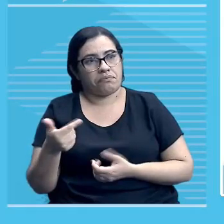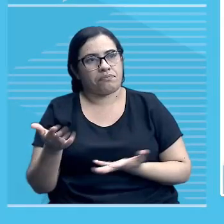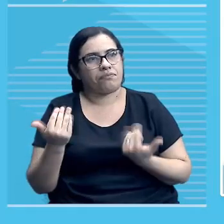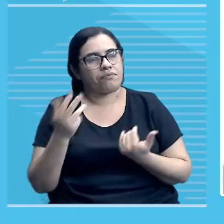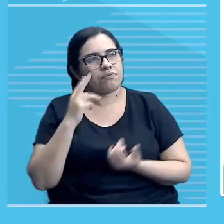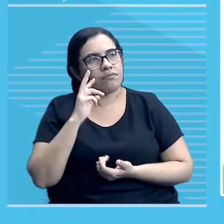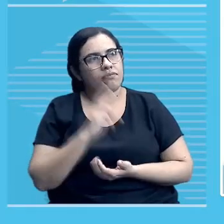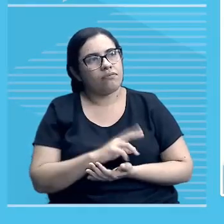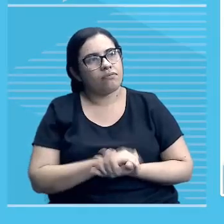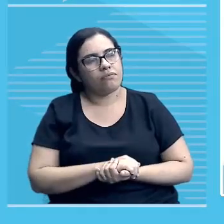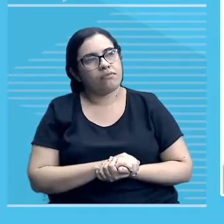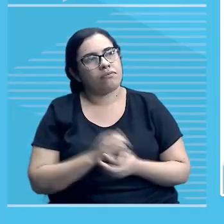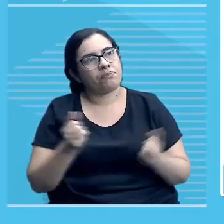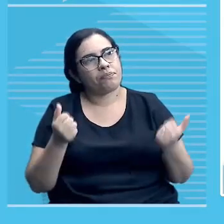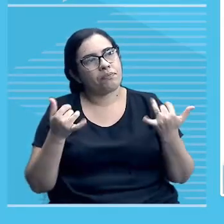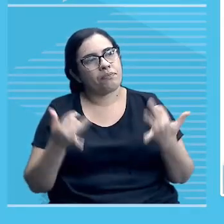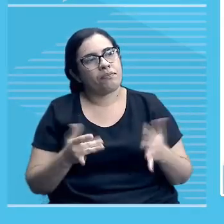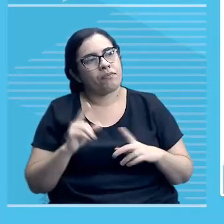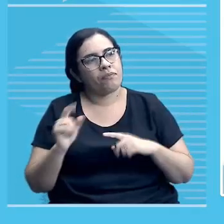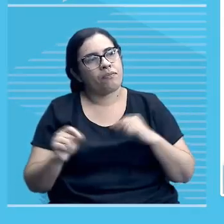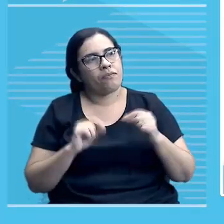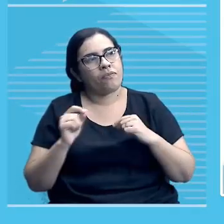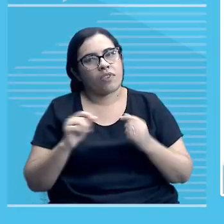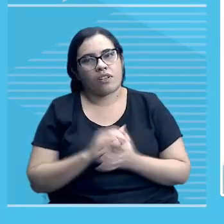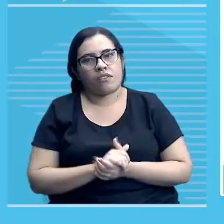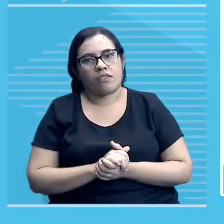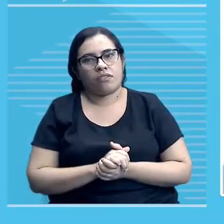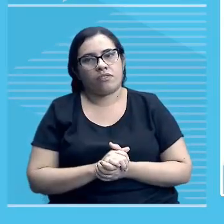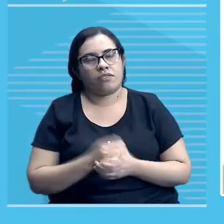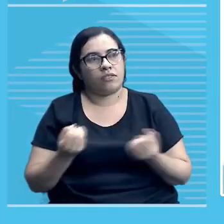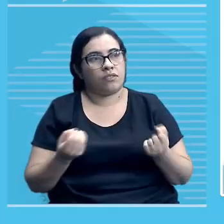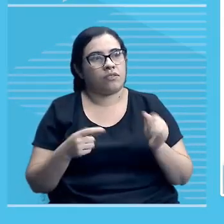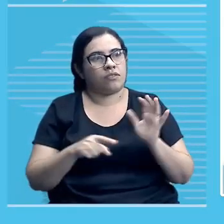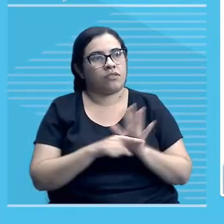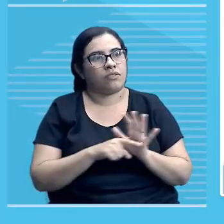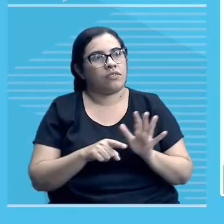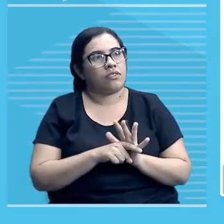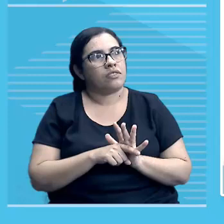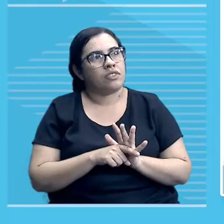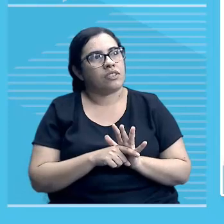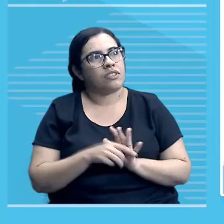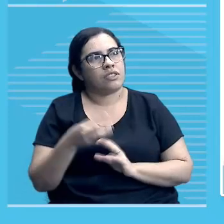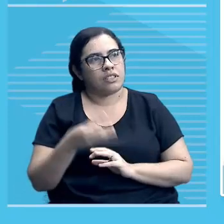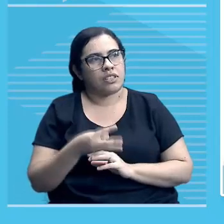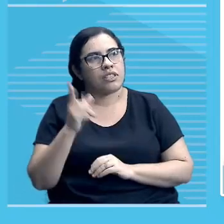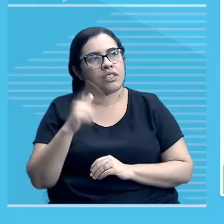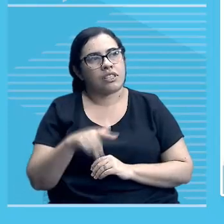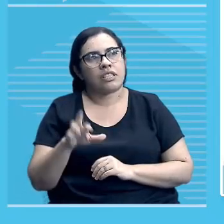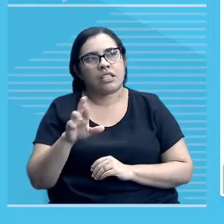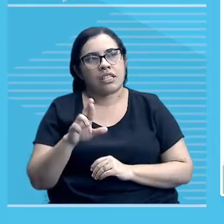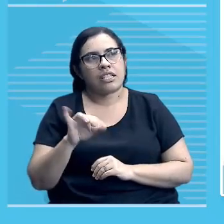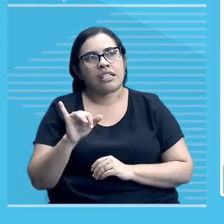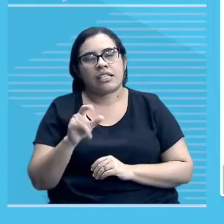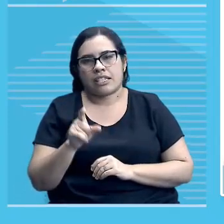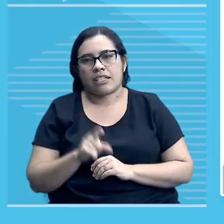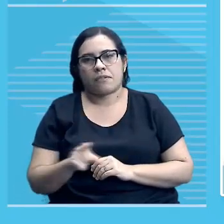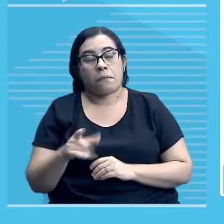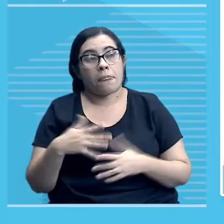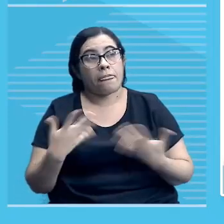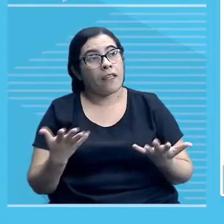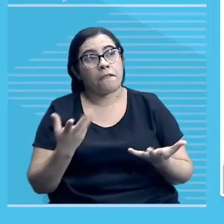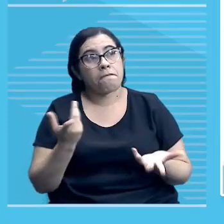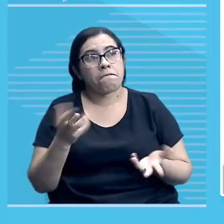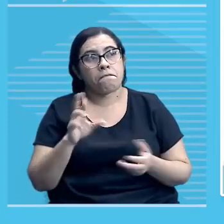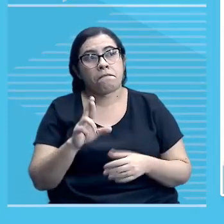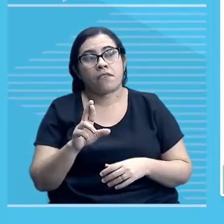lá. Gente, quando ele fala assim, ó, o número menos 3, ele fala que é raiz, o que é que a gente vai fazer? Onde tiver o x na nossa